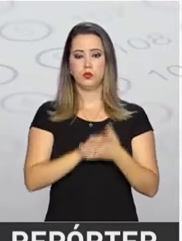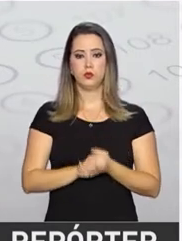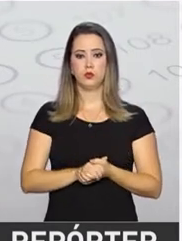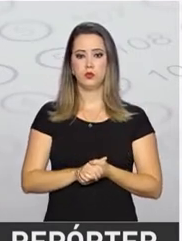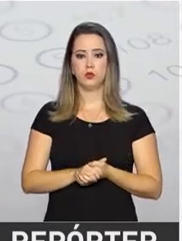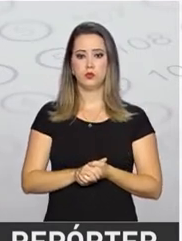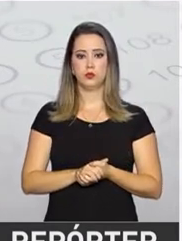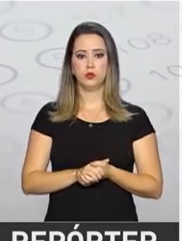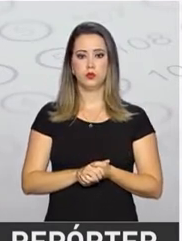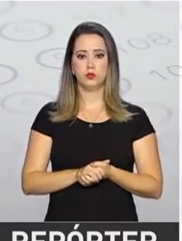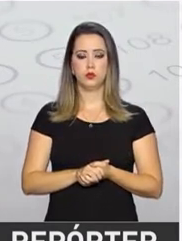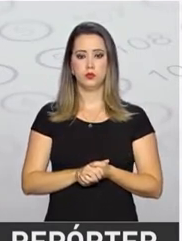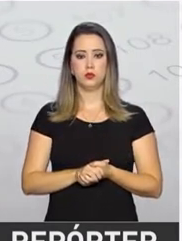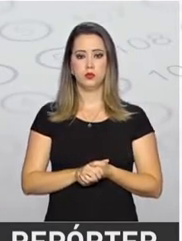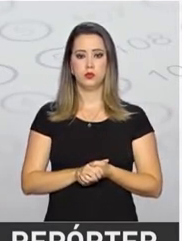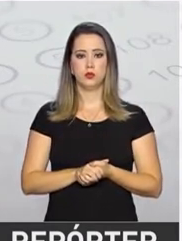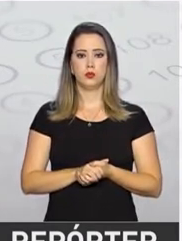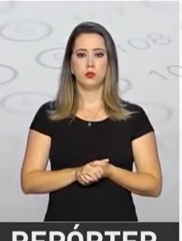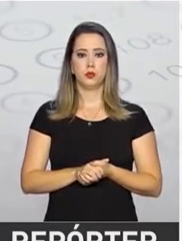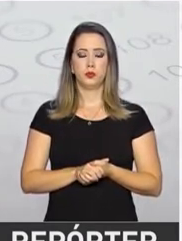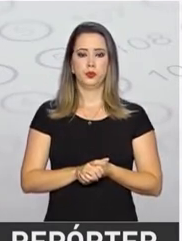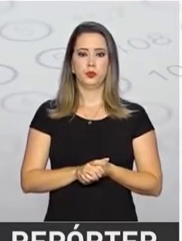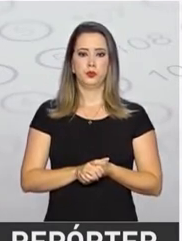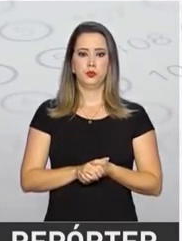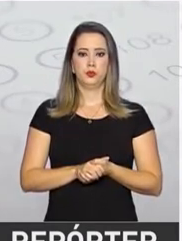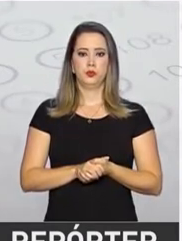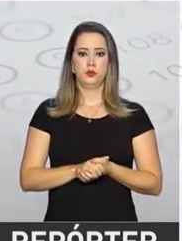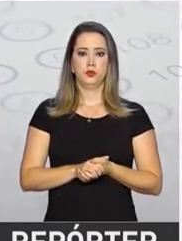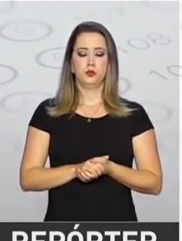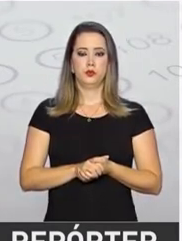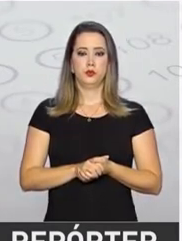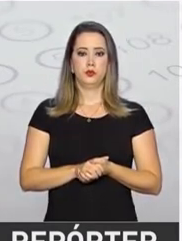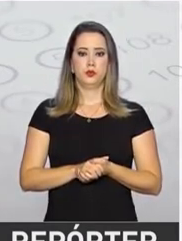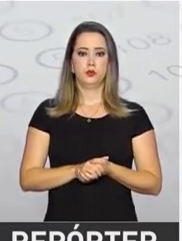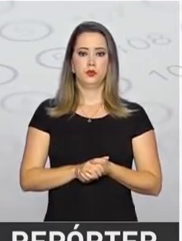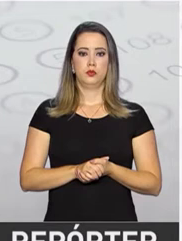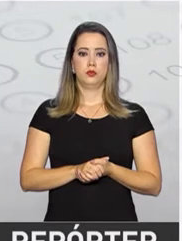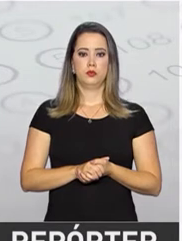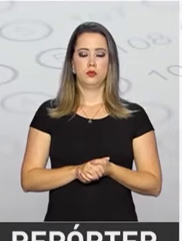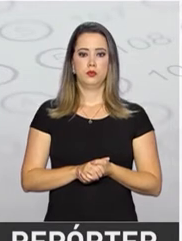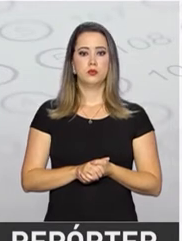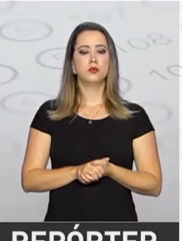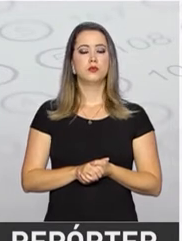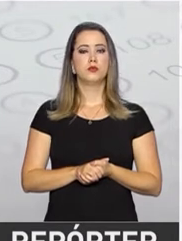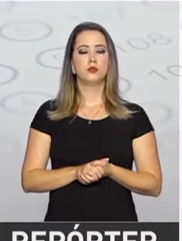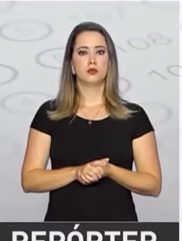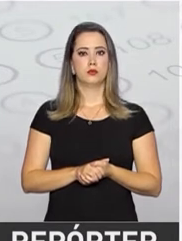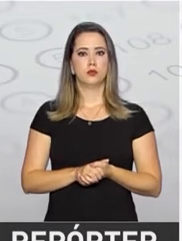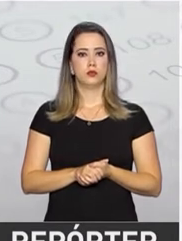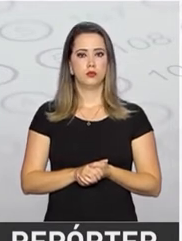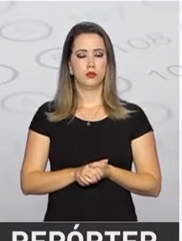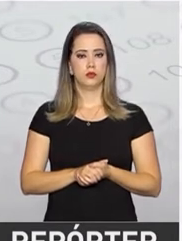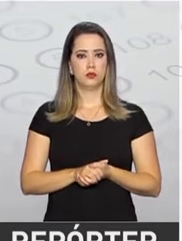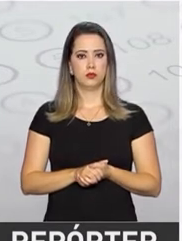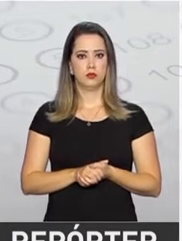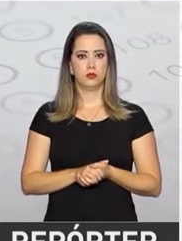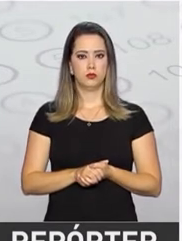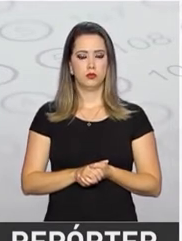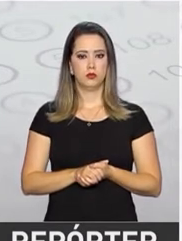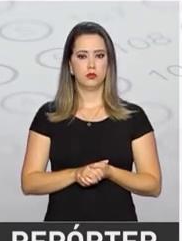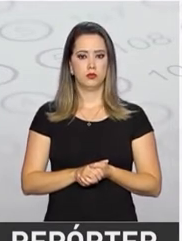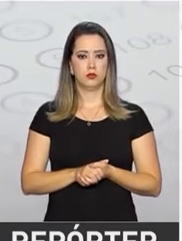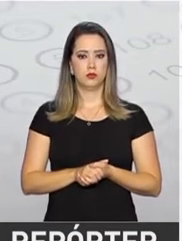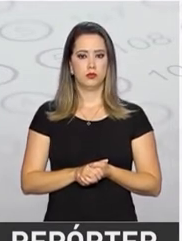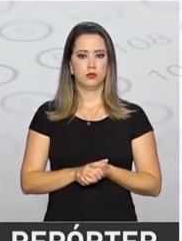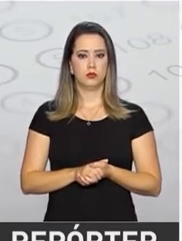contabilidade economia direito psicologia pedagogia engenharia civil engenharia eletrônica engenharia